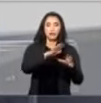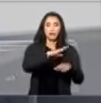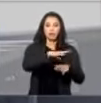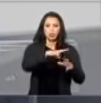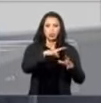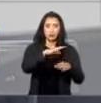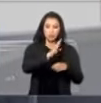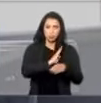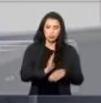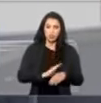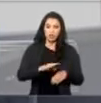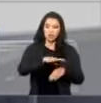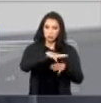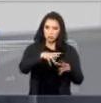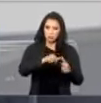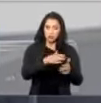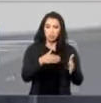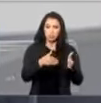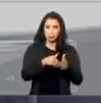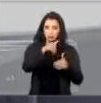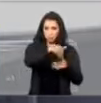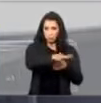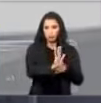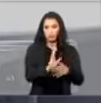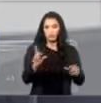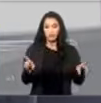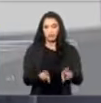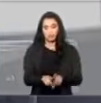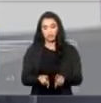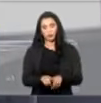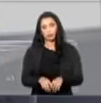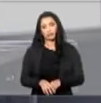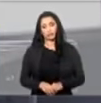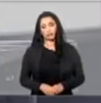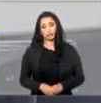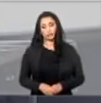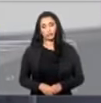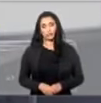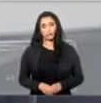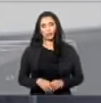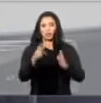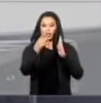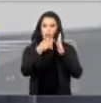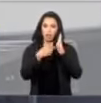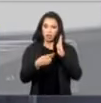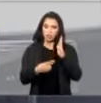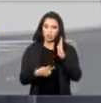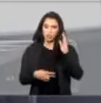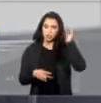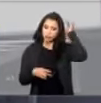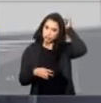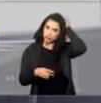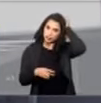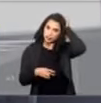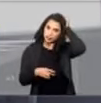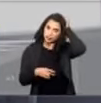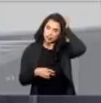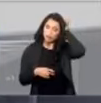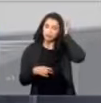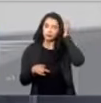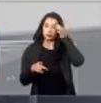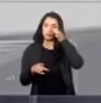brasileira extremamente peculiar para o mundo. O audiovisual também é uma indústria do imaginário